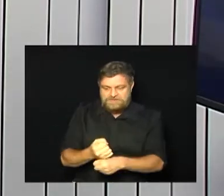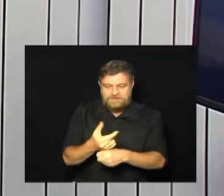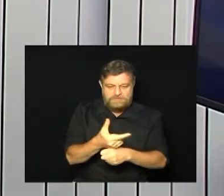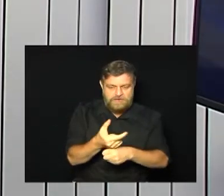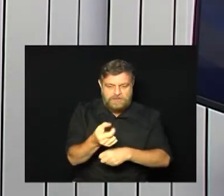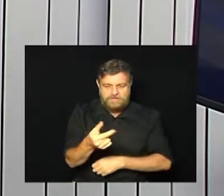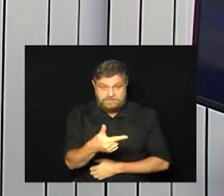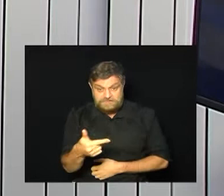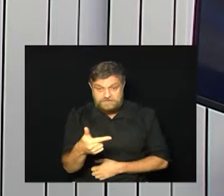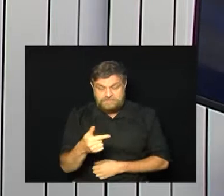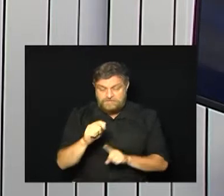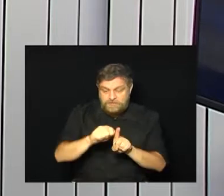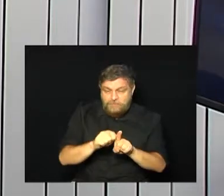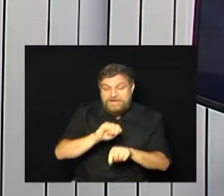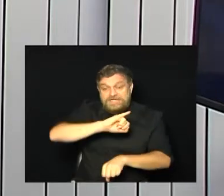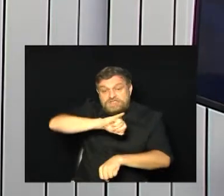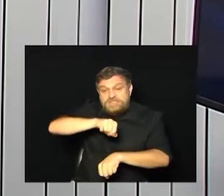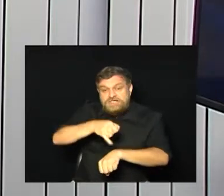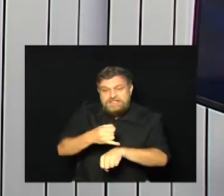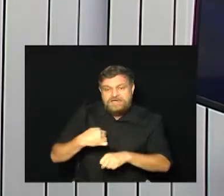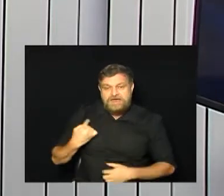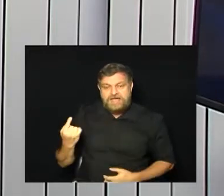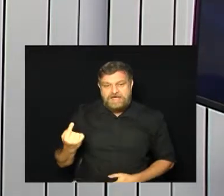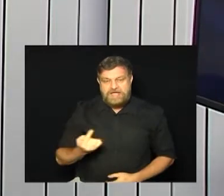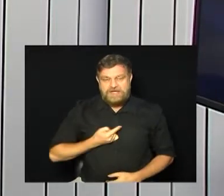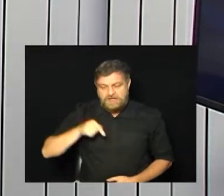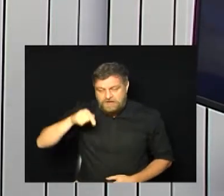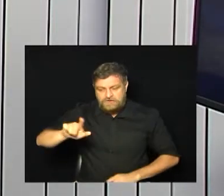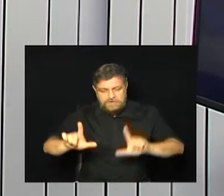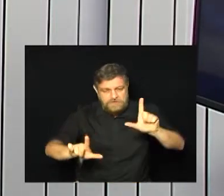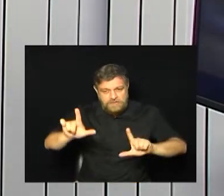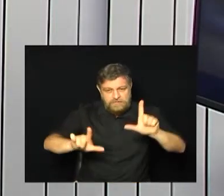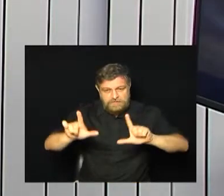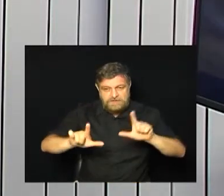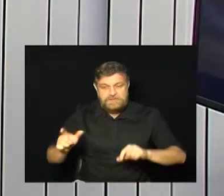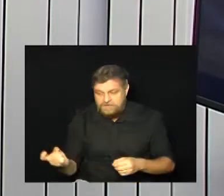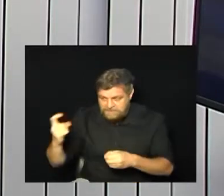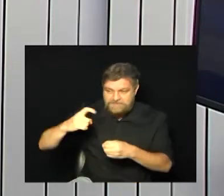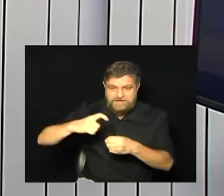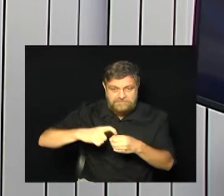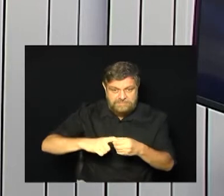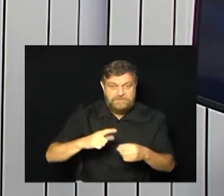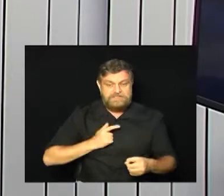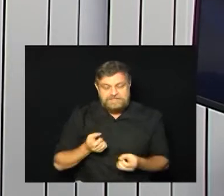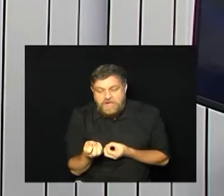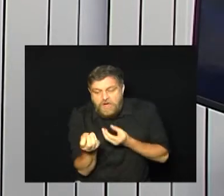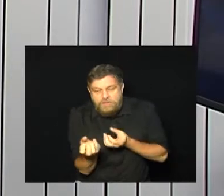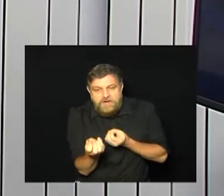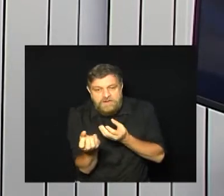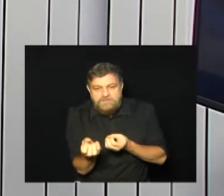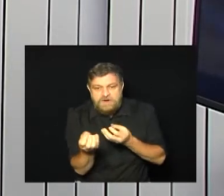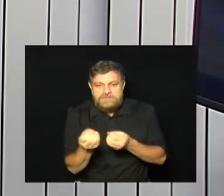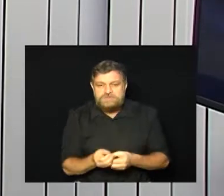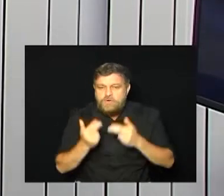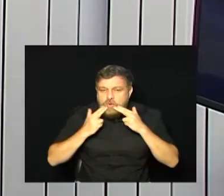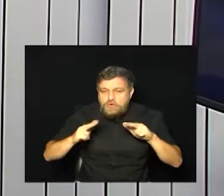E neste mês de janeiro, a nossa revista eletrônica está de volta com muitas informações, notícias